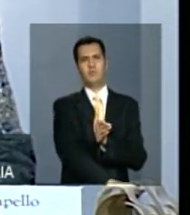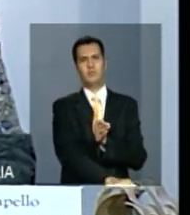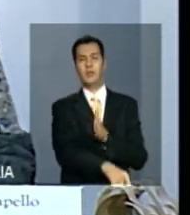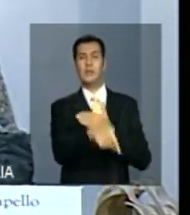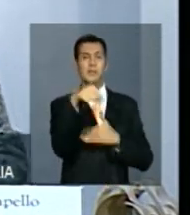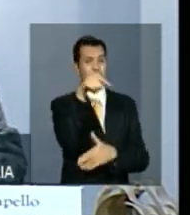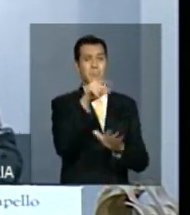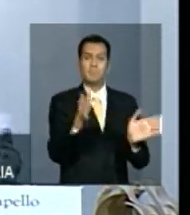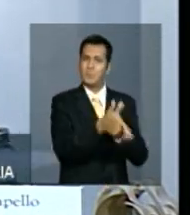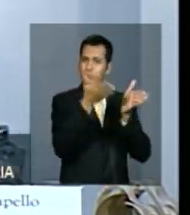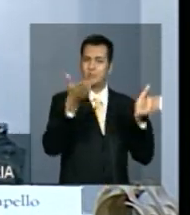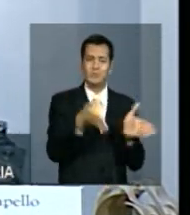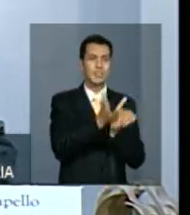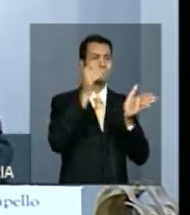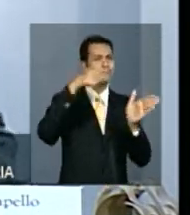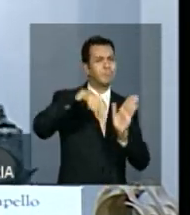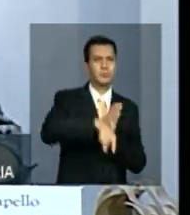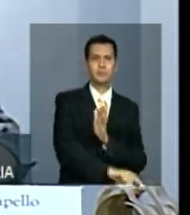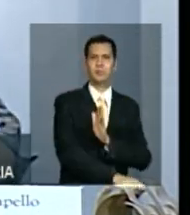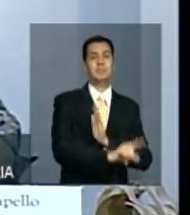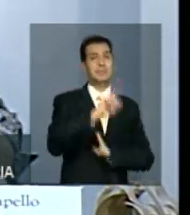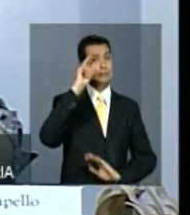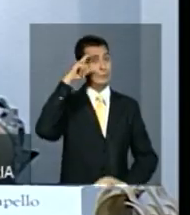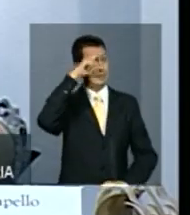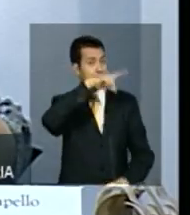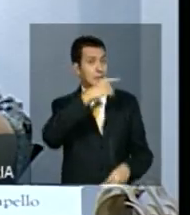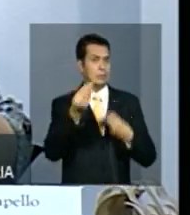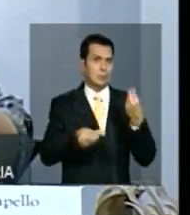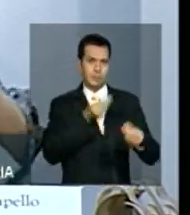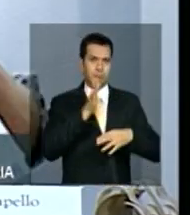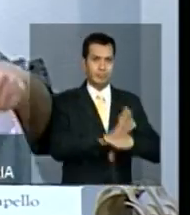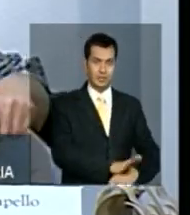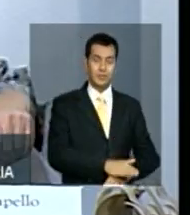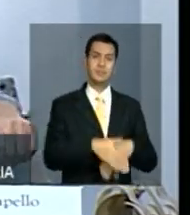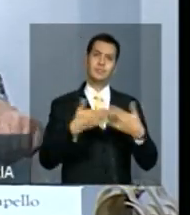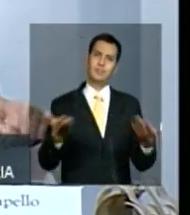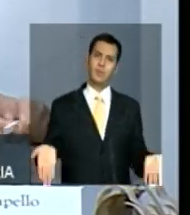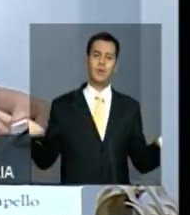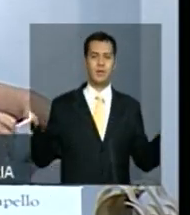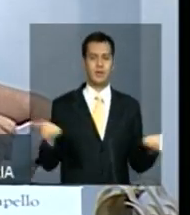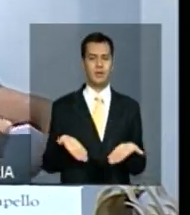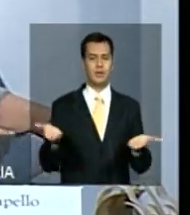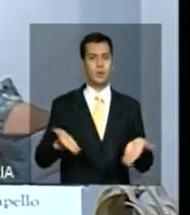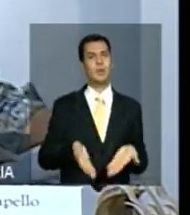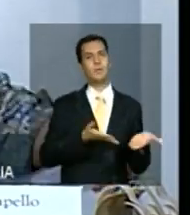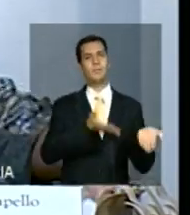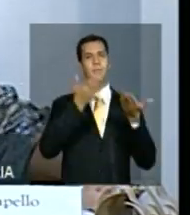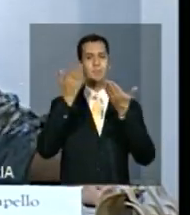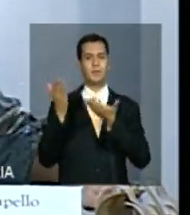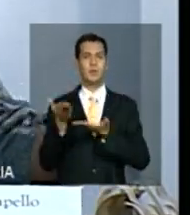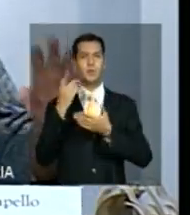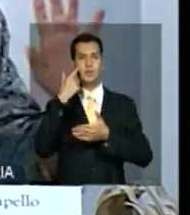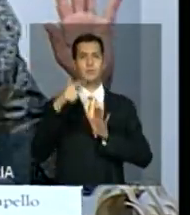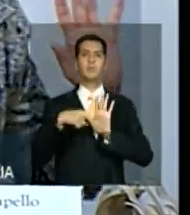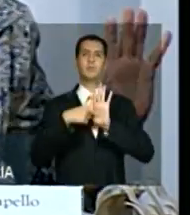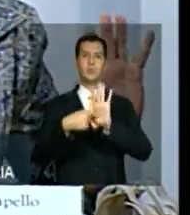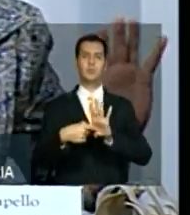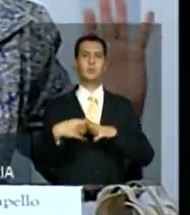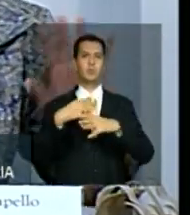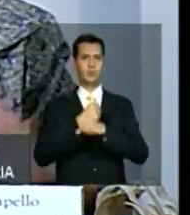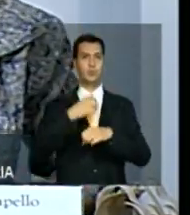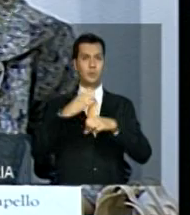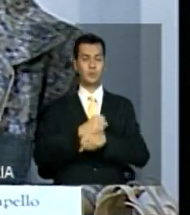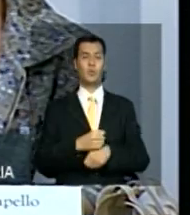mais profunda a mais difícil de ser alcançada então passando rápidamente para os principais números nós vamos fazer um